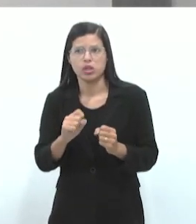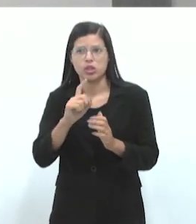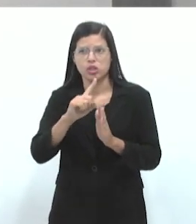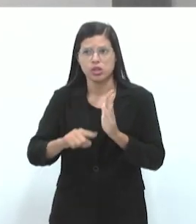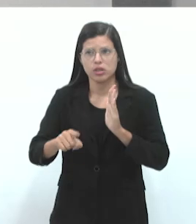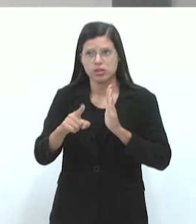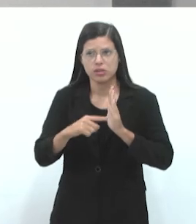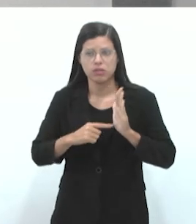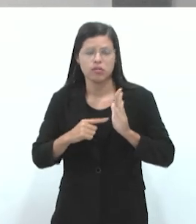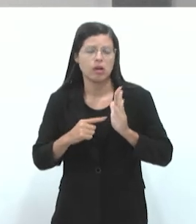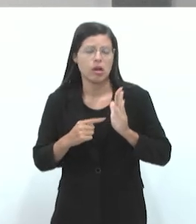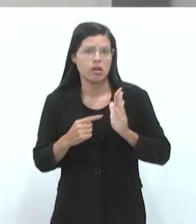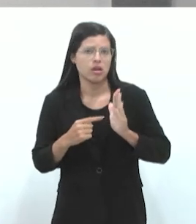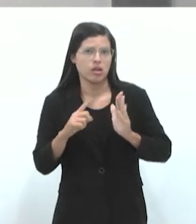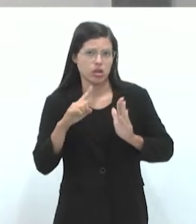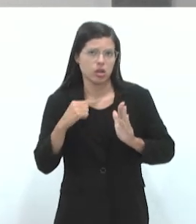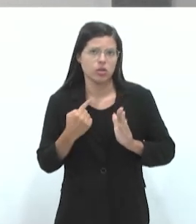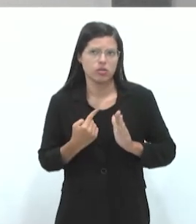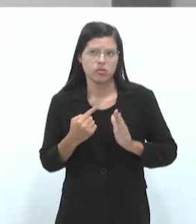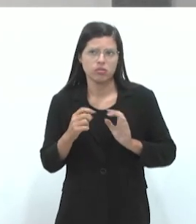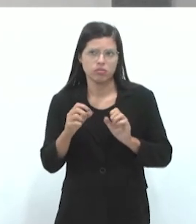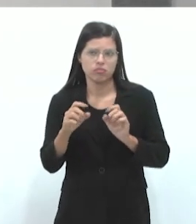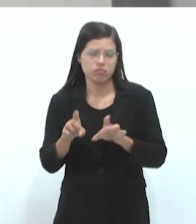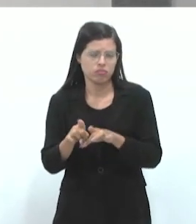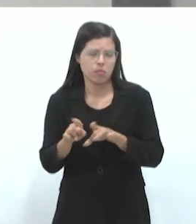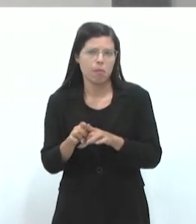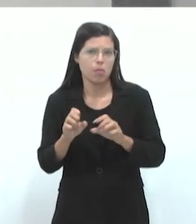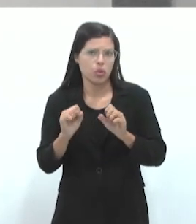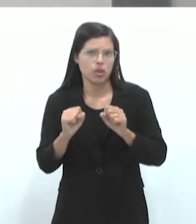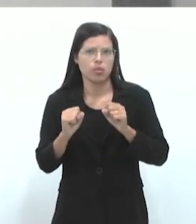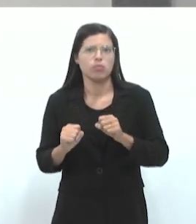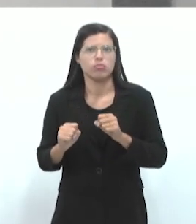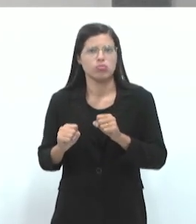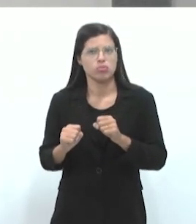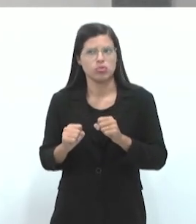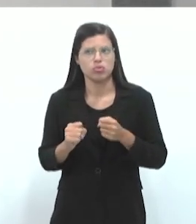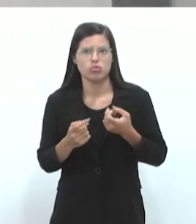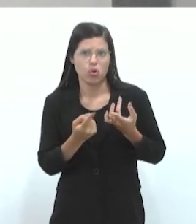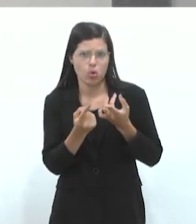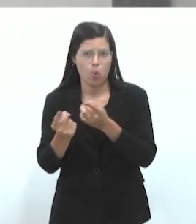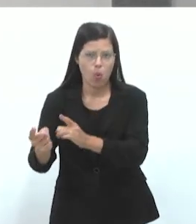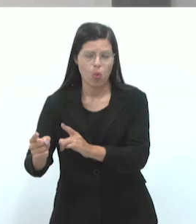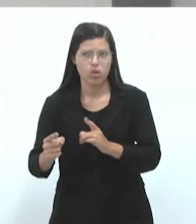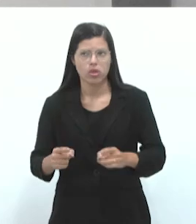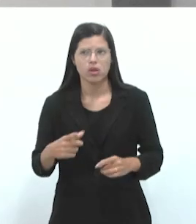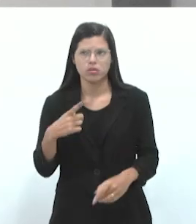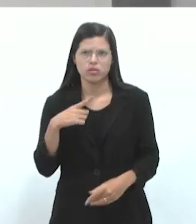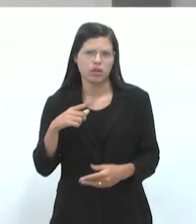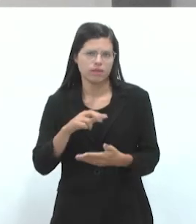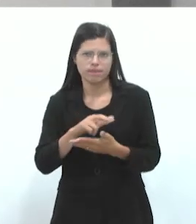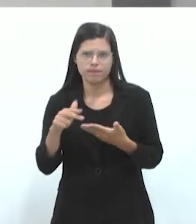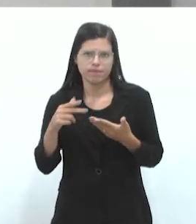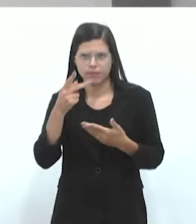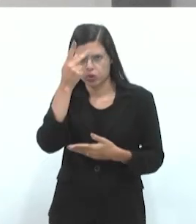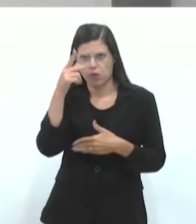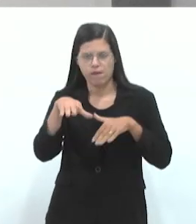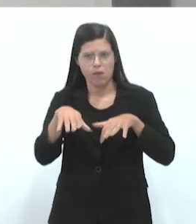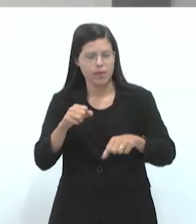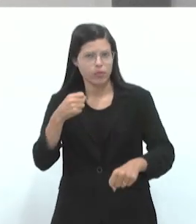Uma vez que a lei entra em vigor no ordenamento, o controle constitucional, há vários juristas aqui e